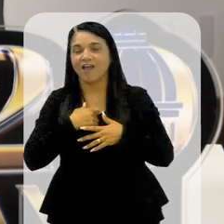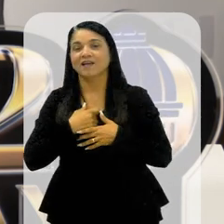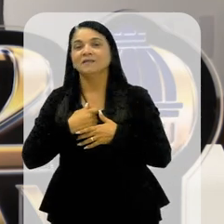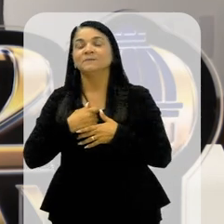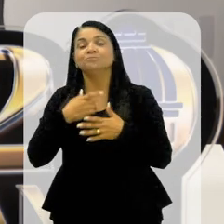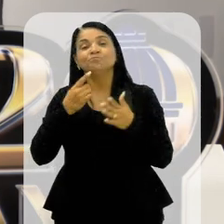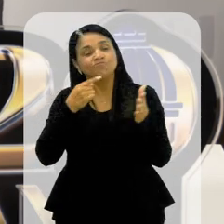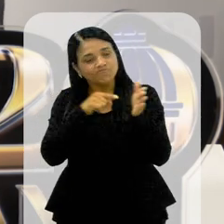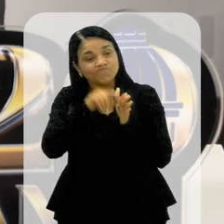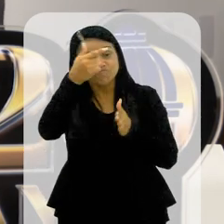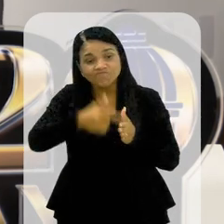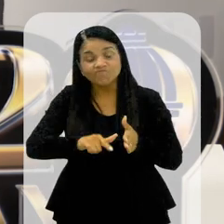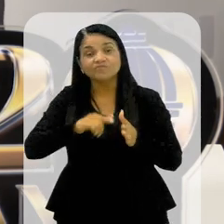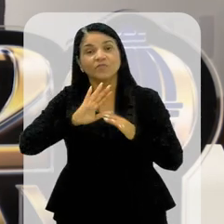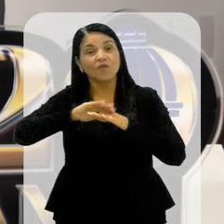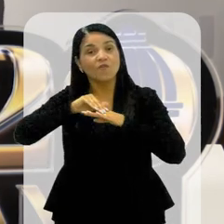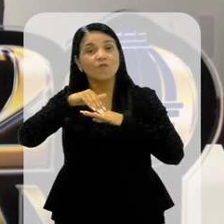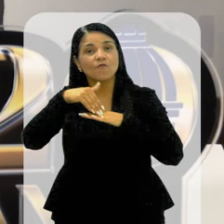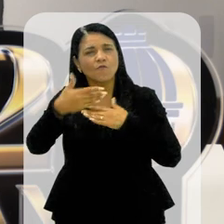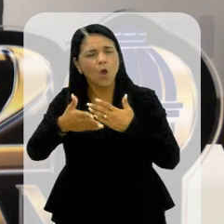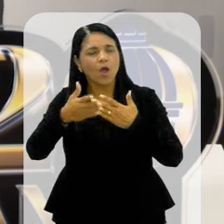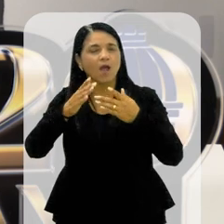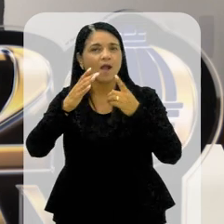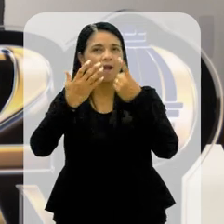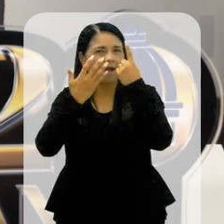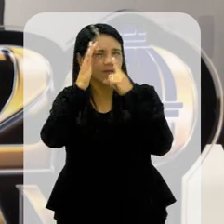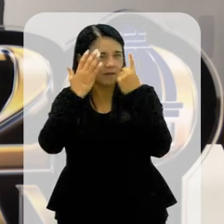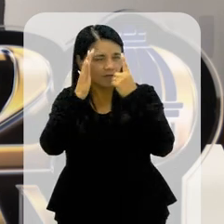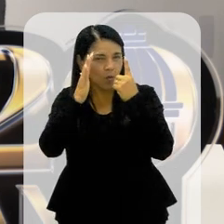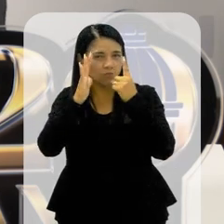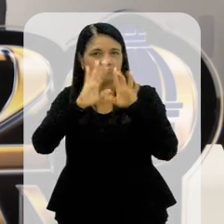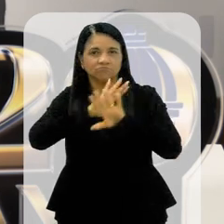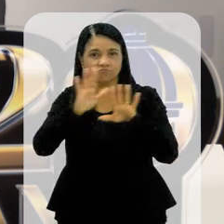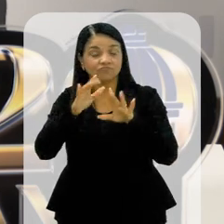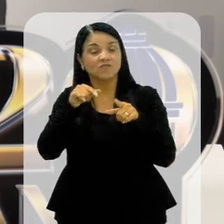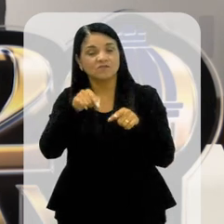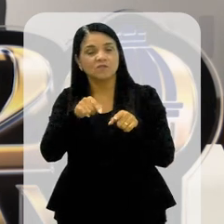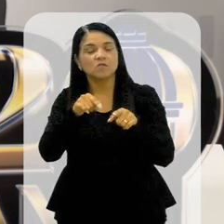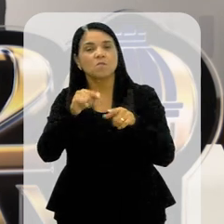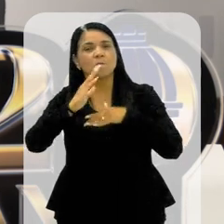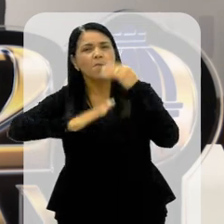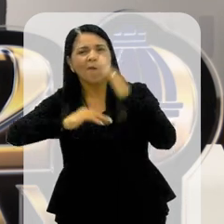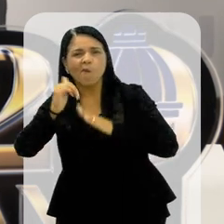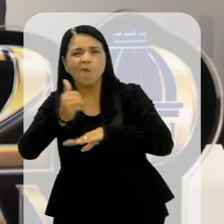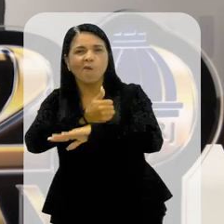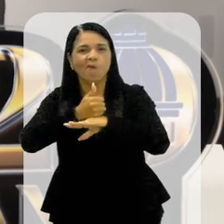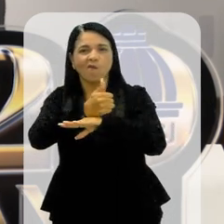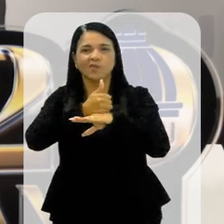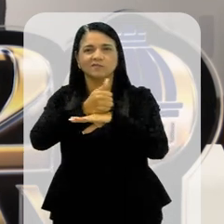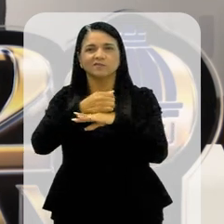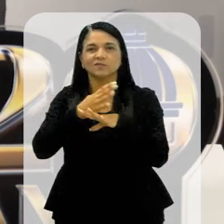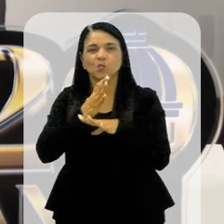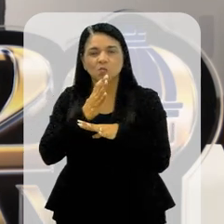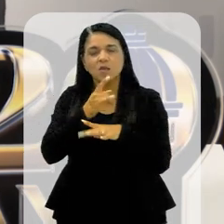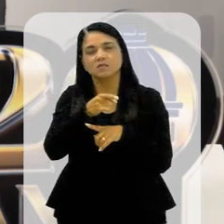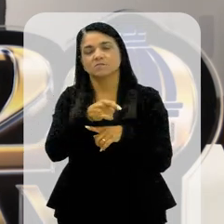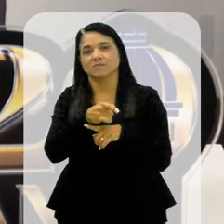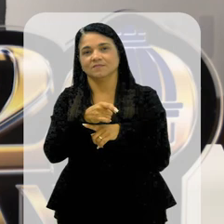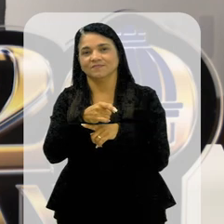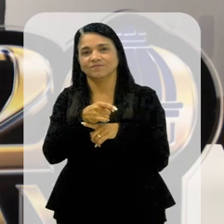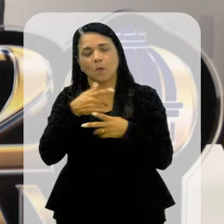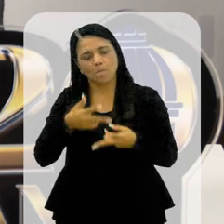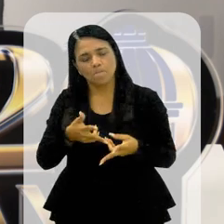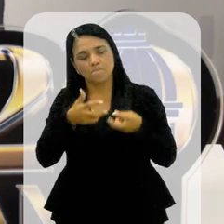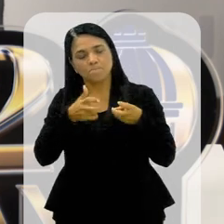fazer, mas eu te pergunto mais, fora do carnaval, né? Vamos falar desse teu boom profissional, nessa teu